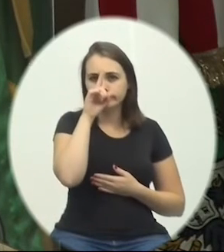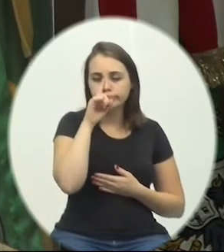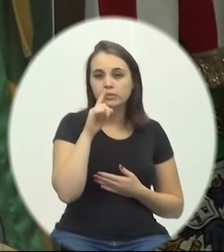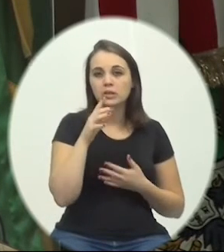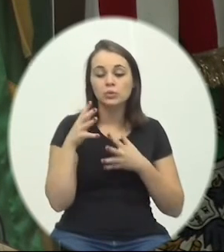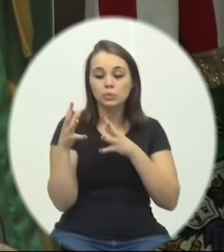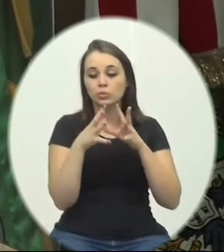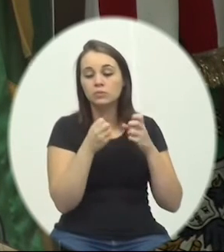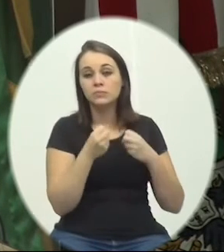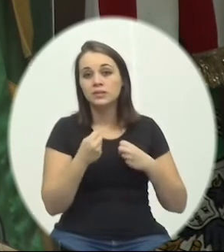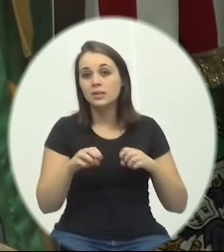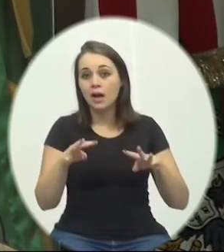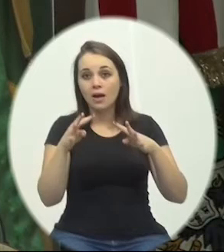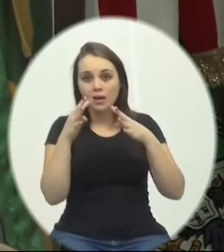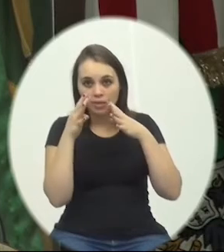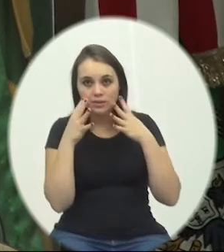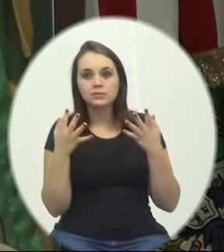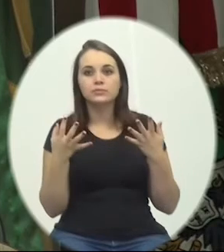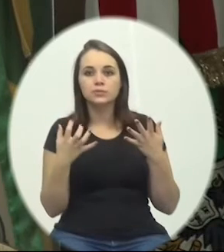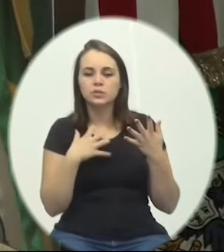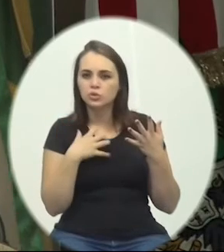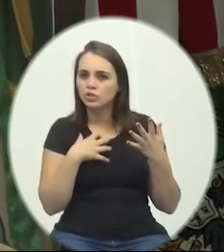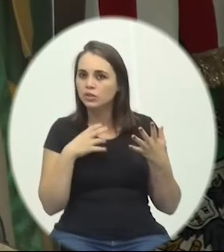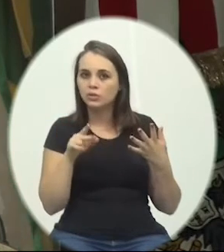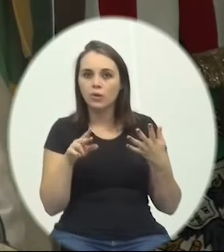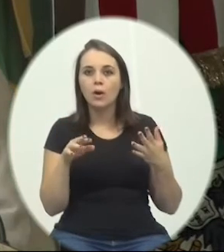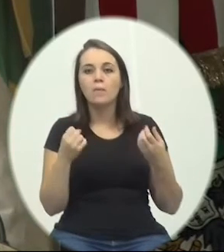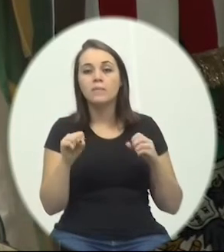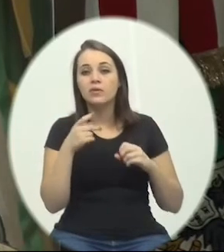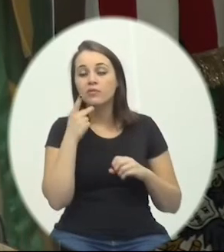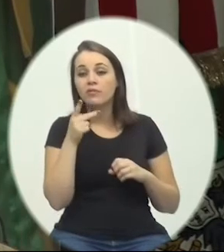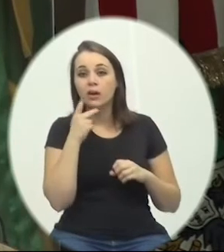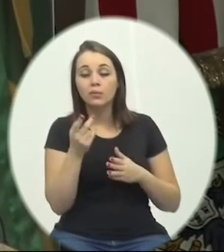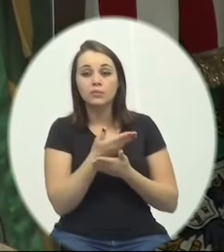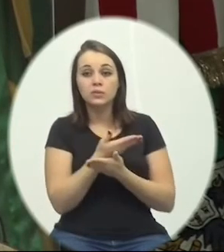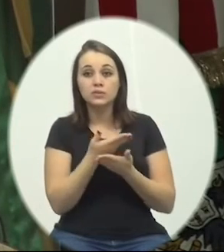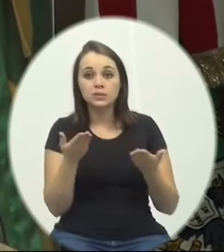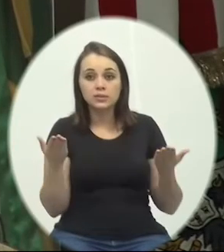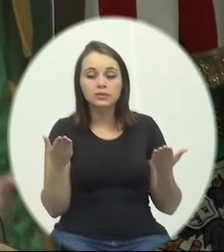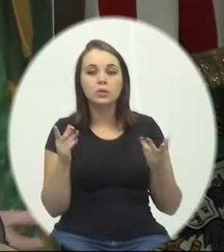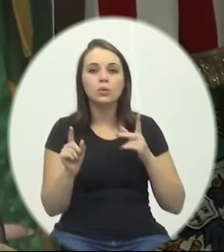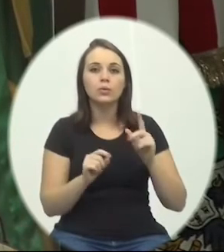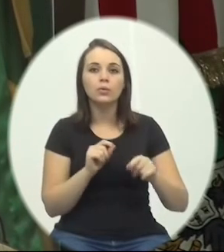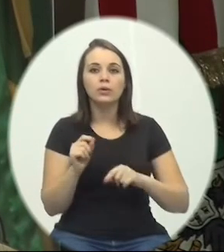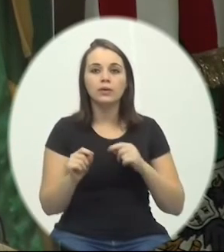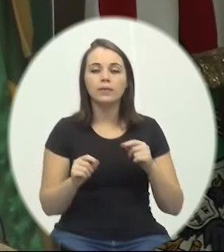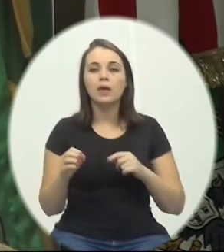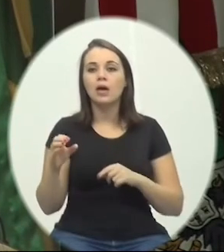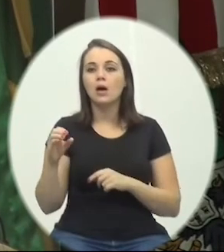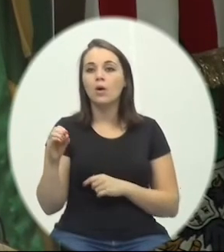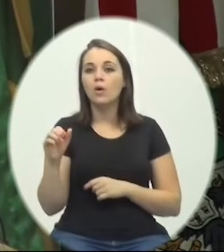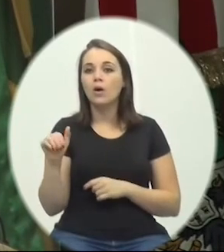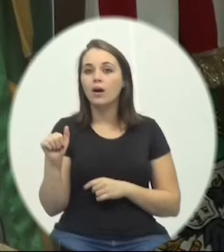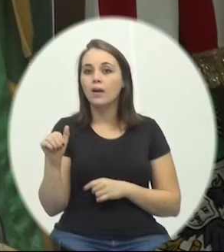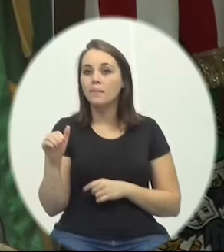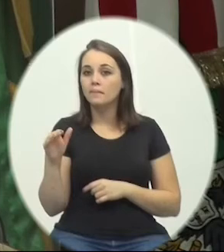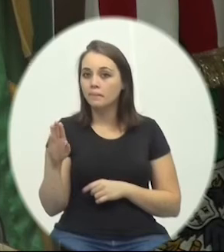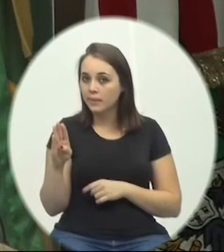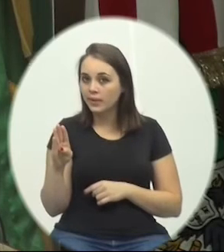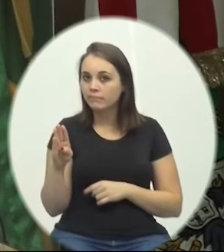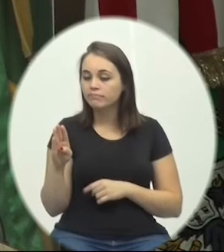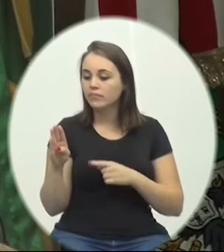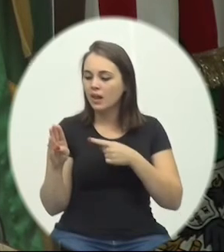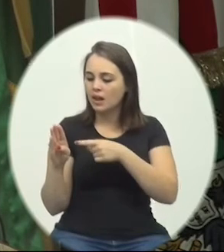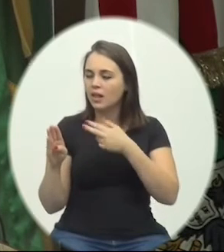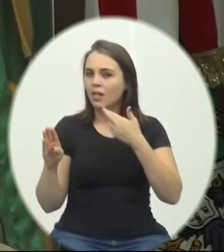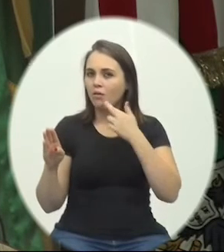mais atenção. Do mesmo modo, eu preciso salientar, senhor presidente, que a própria OAB, através do seu canal de